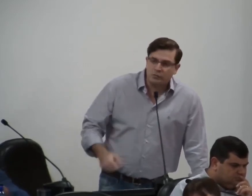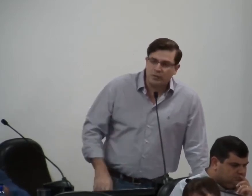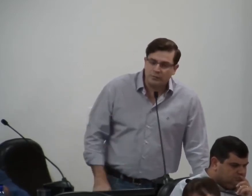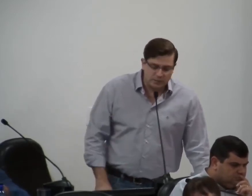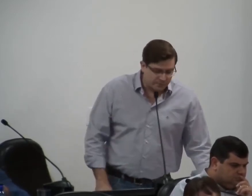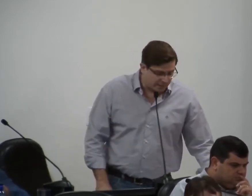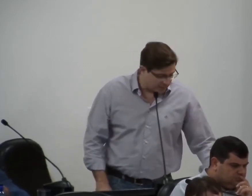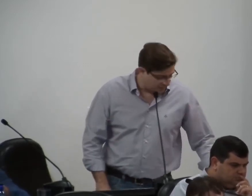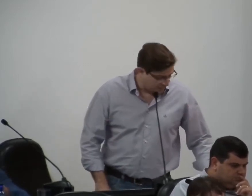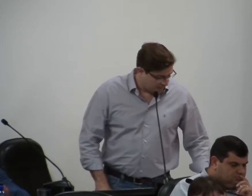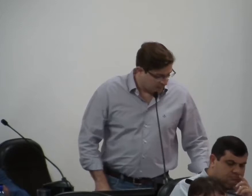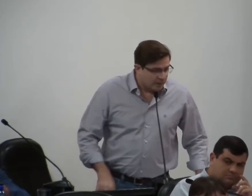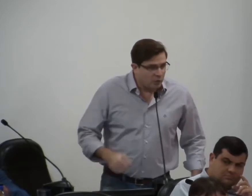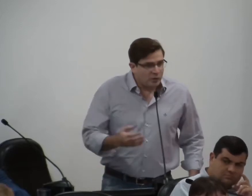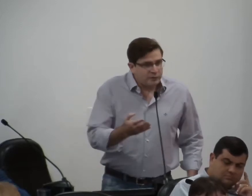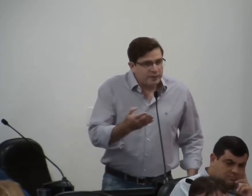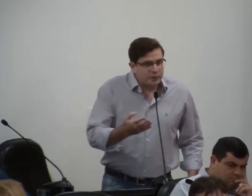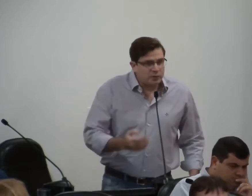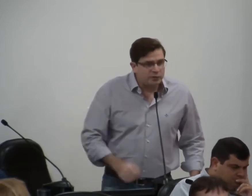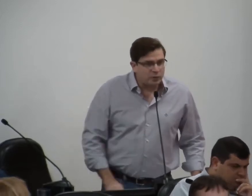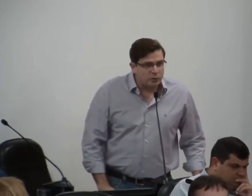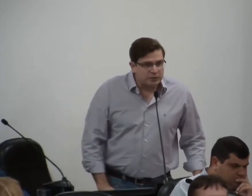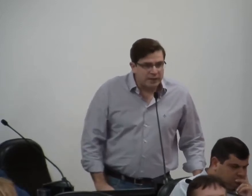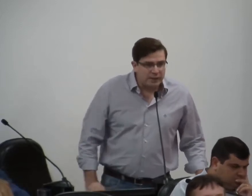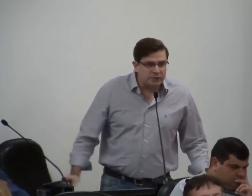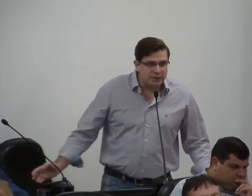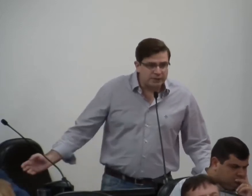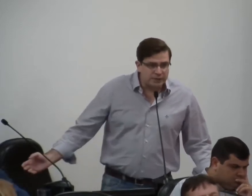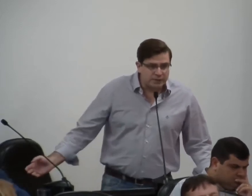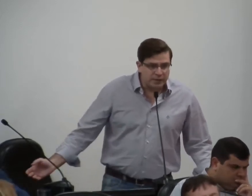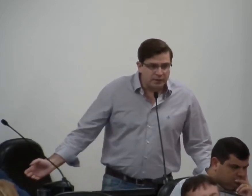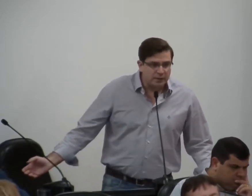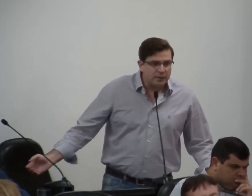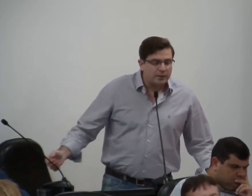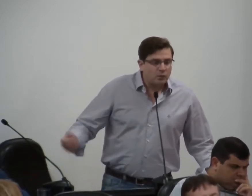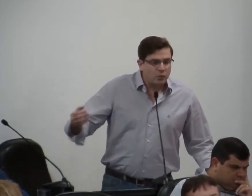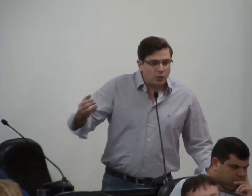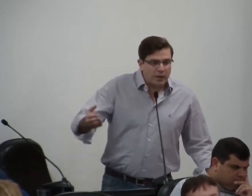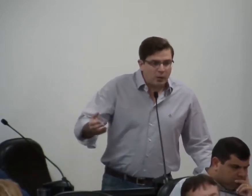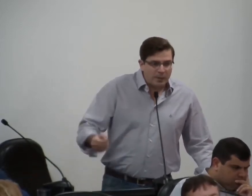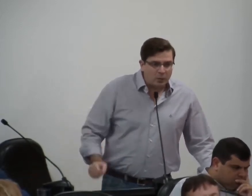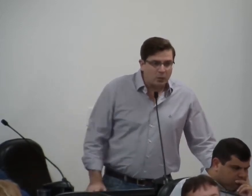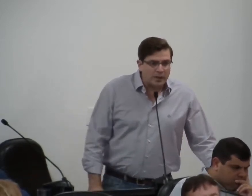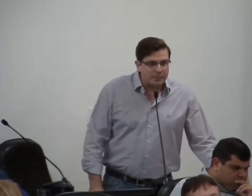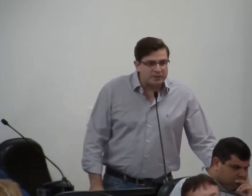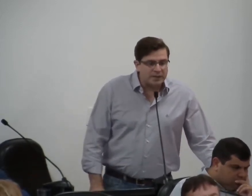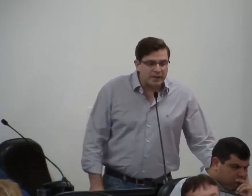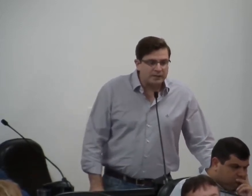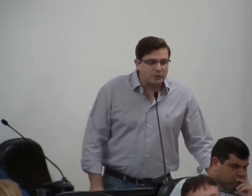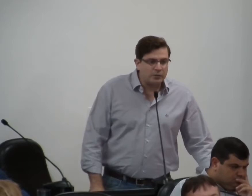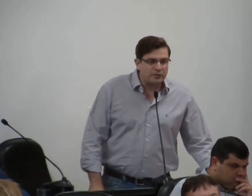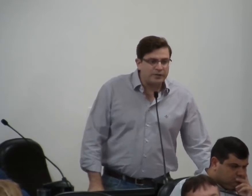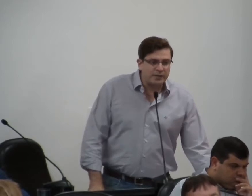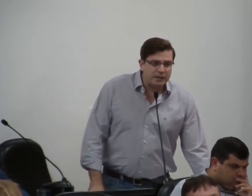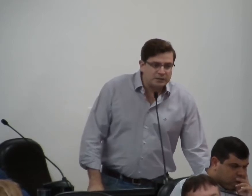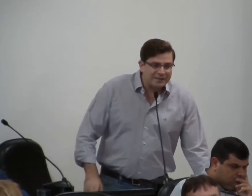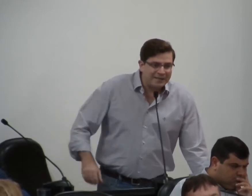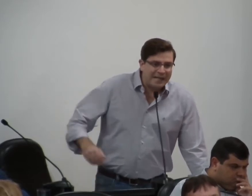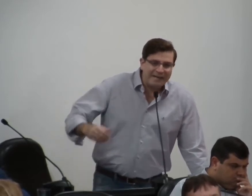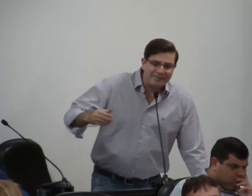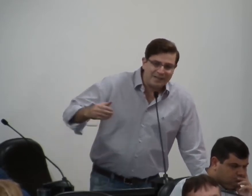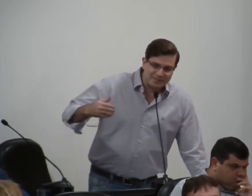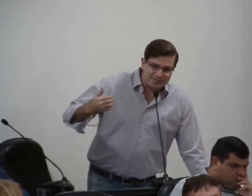e no segundo ano também. Igual a vereadora falou, de nada adianta ter o local para colocar a bicicleta, quando, na